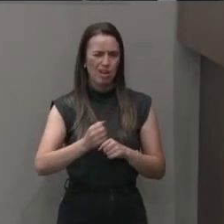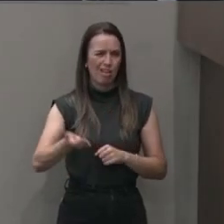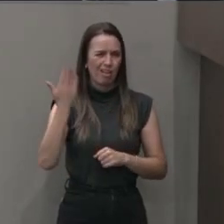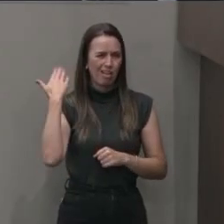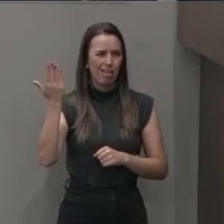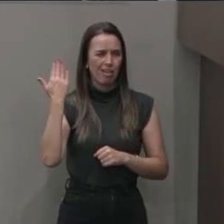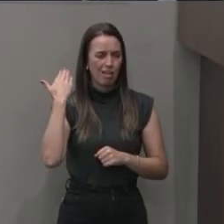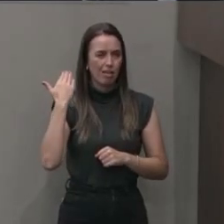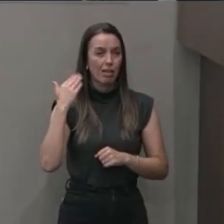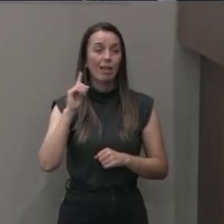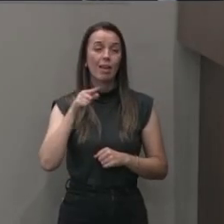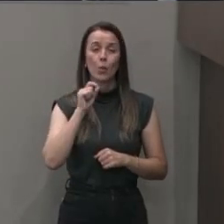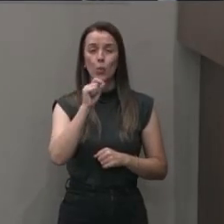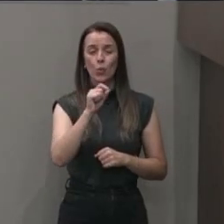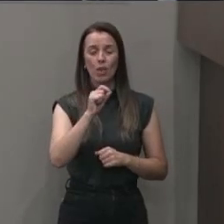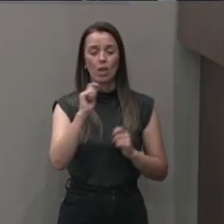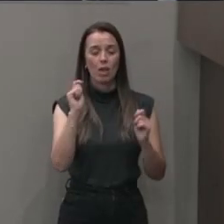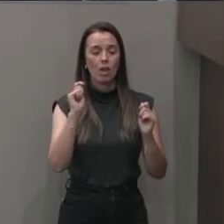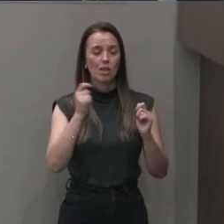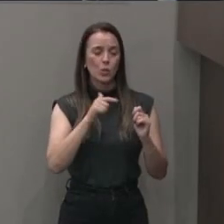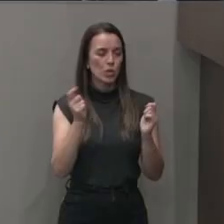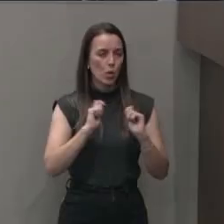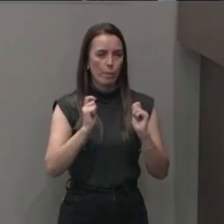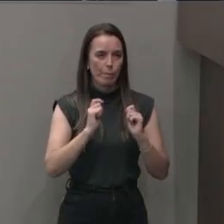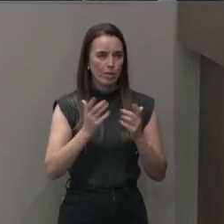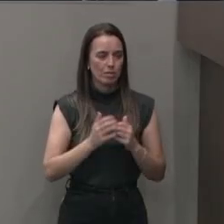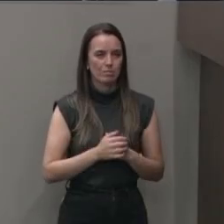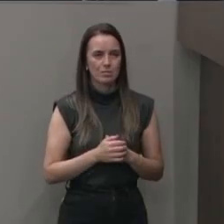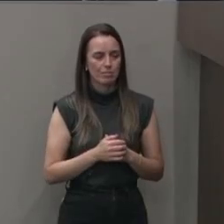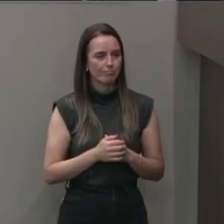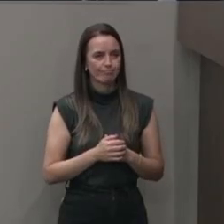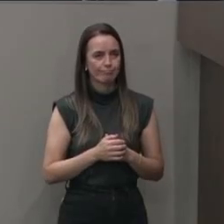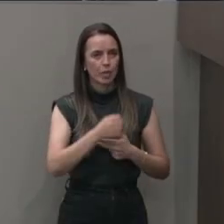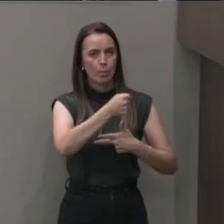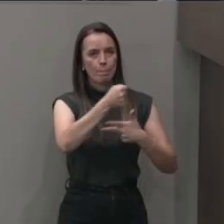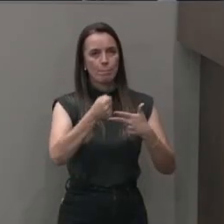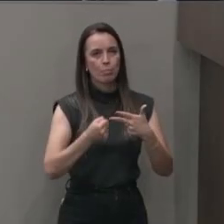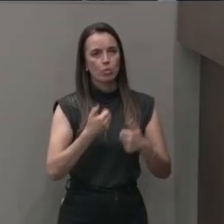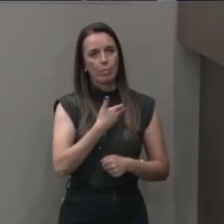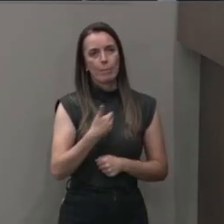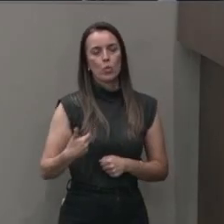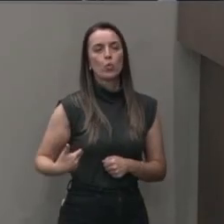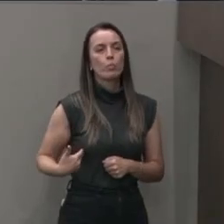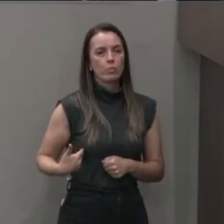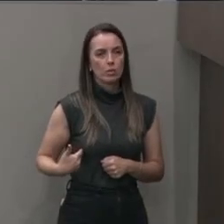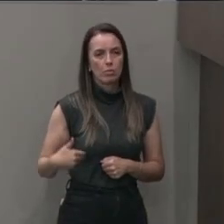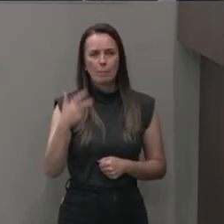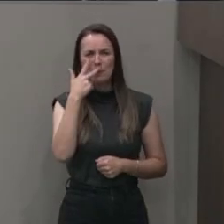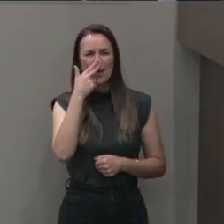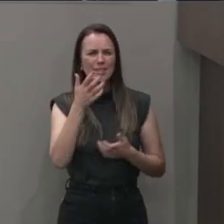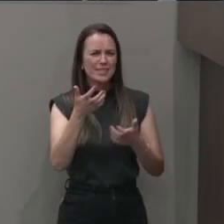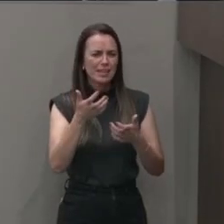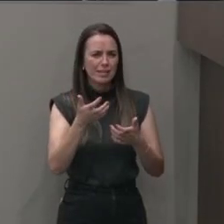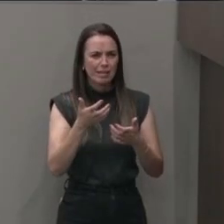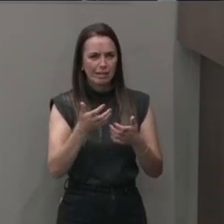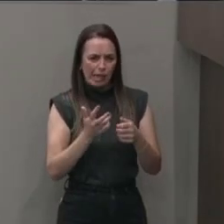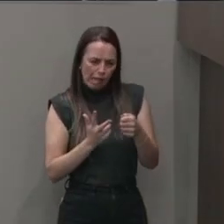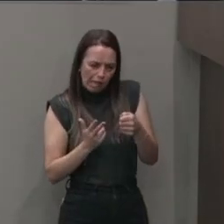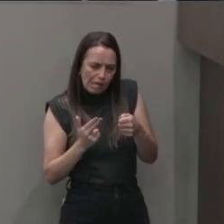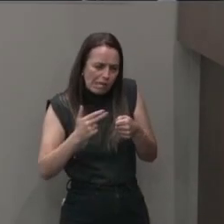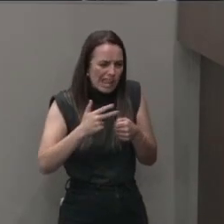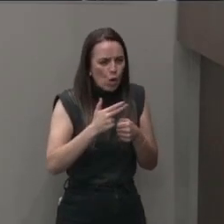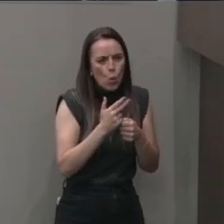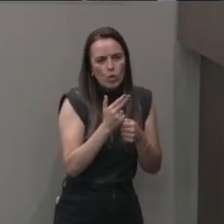uma incompetência do poder público ao alterar, recortar, picotear o plano diretor, ampliar as